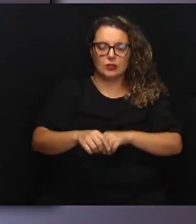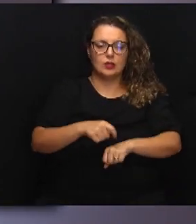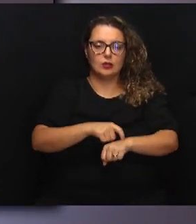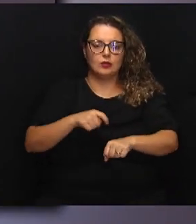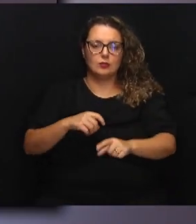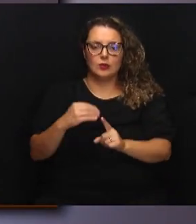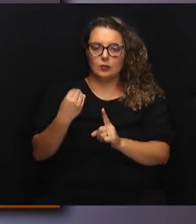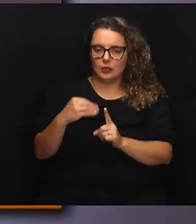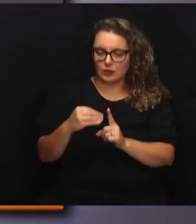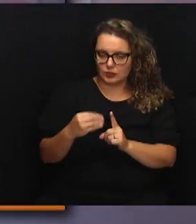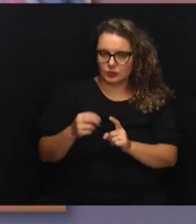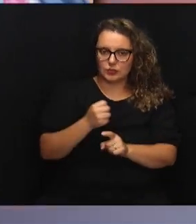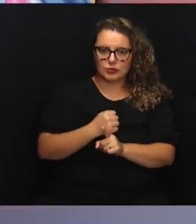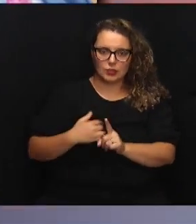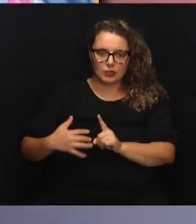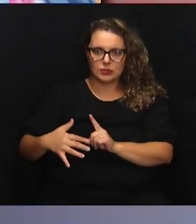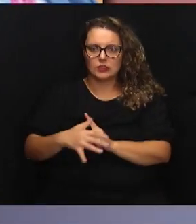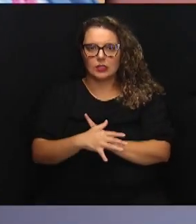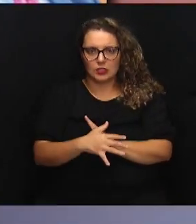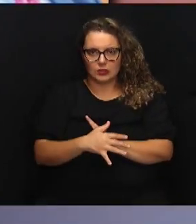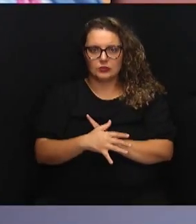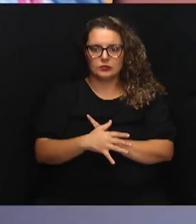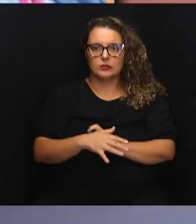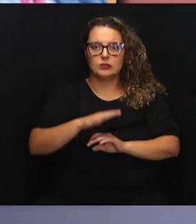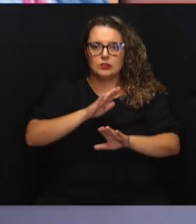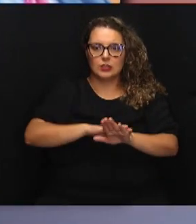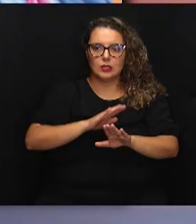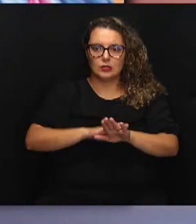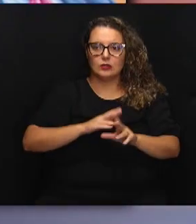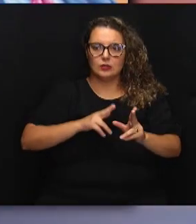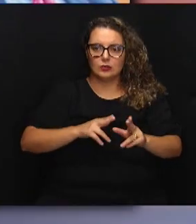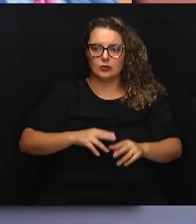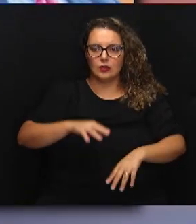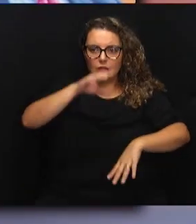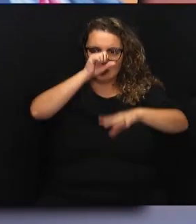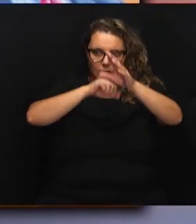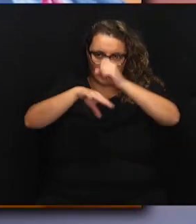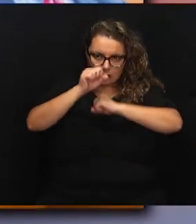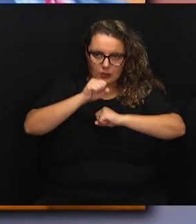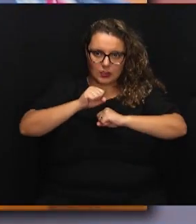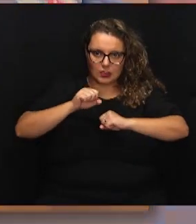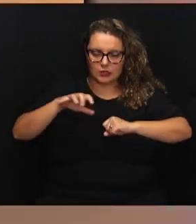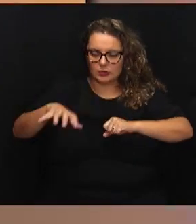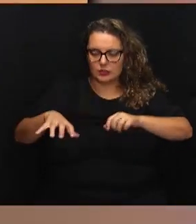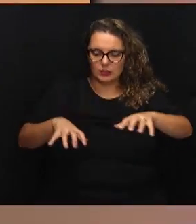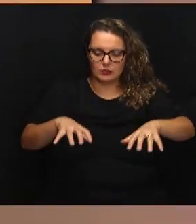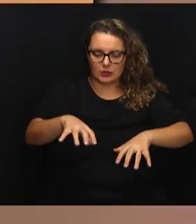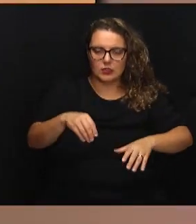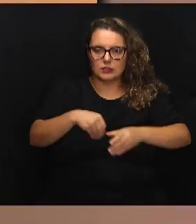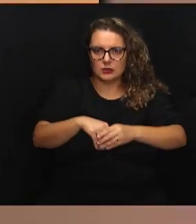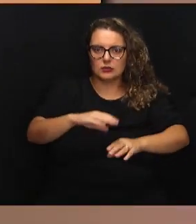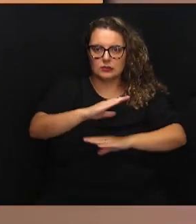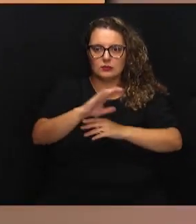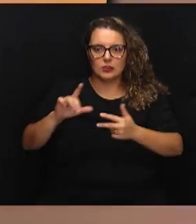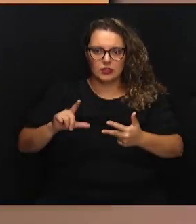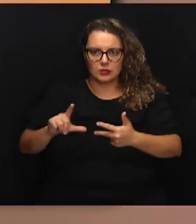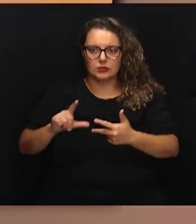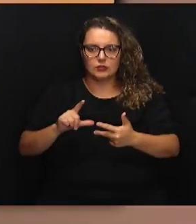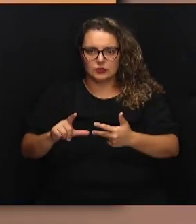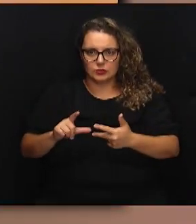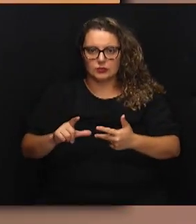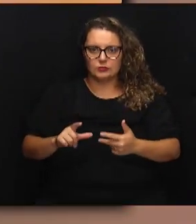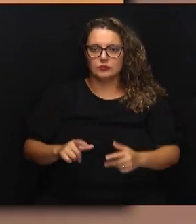de vulnerabilidade social que atuarão como aprendizes nas dependências da Casa Legislativa